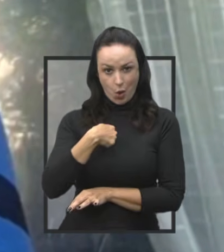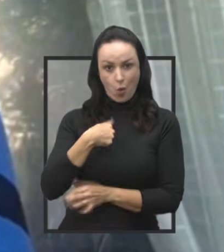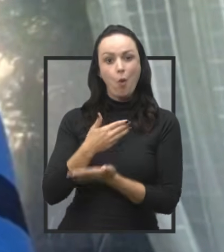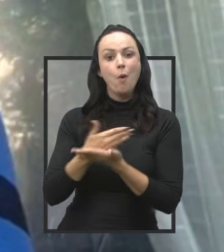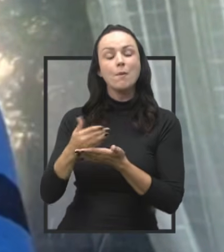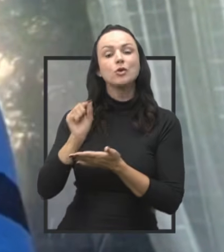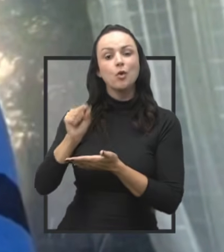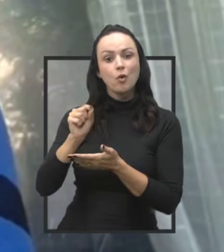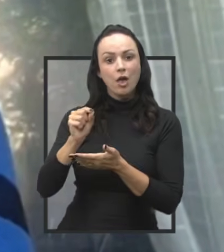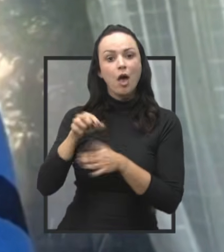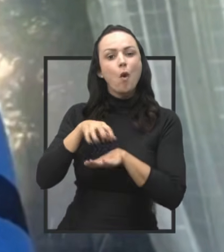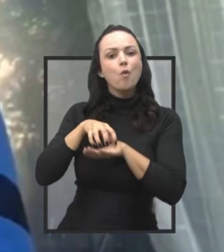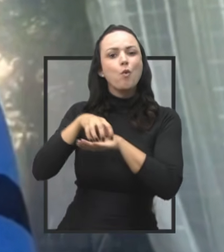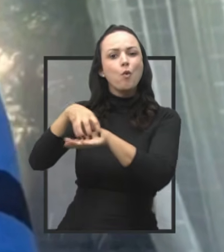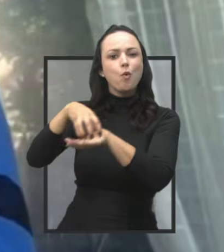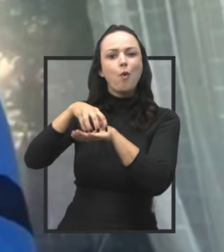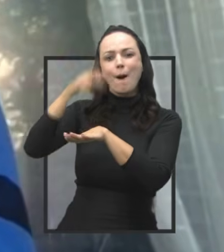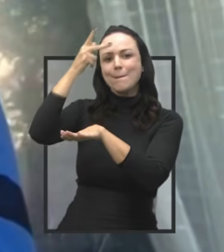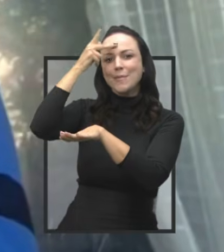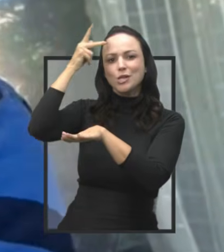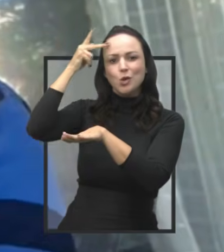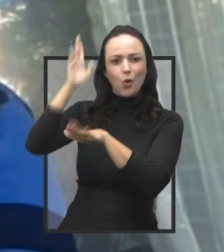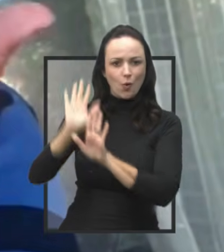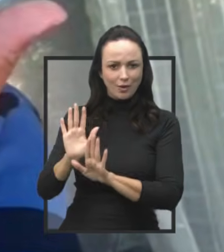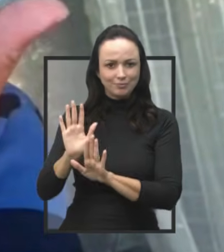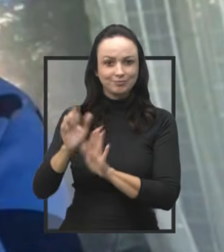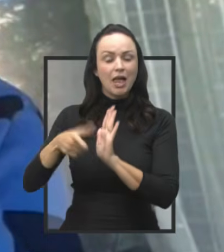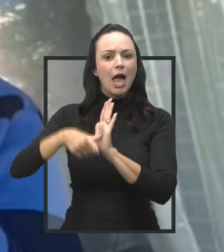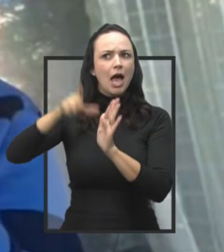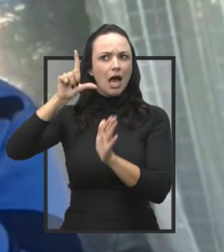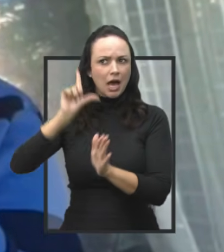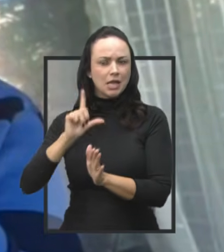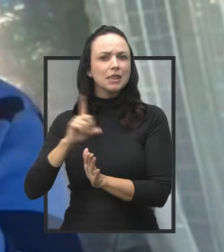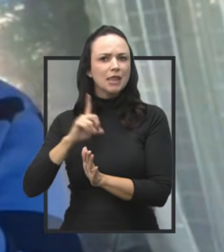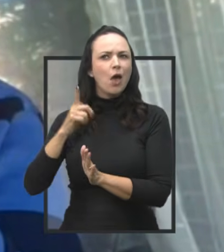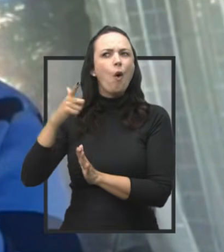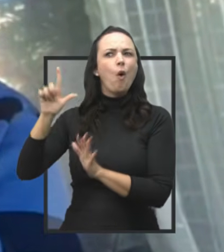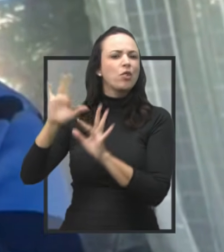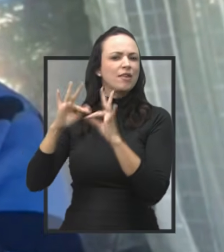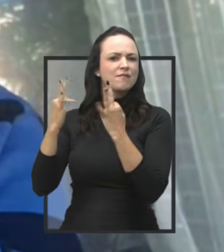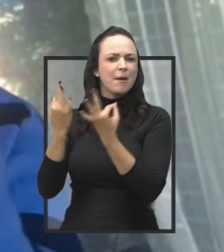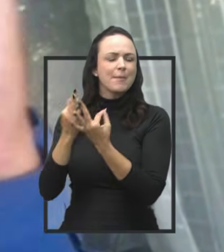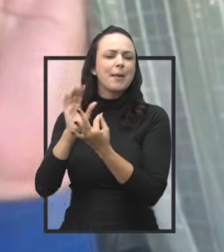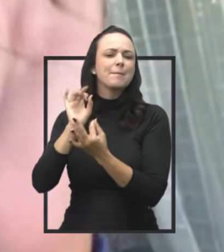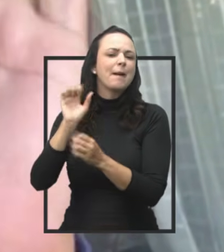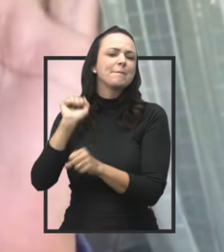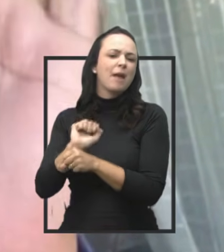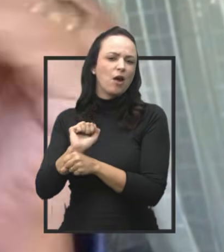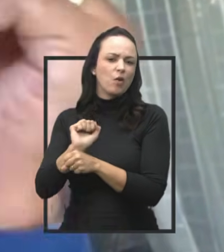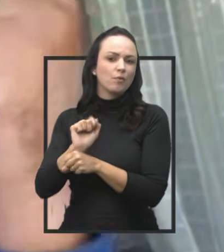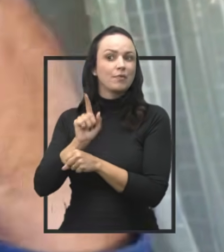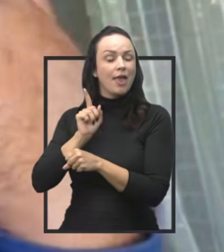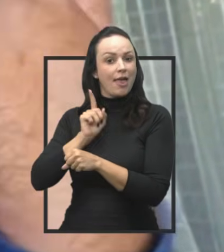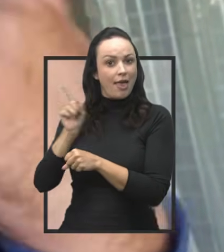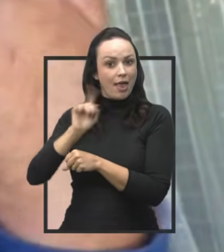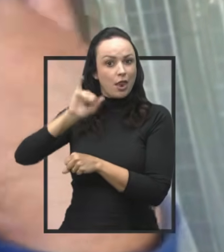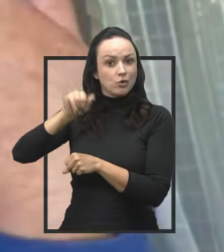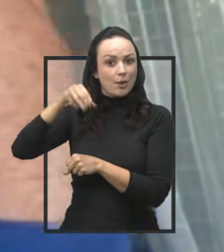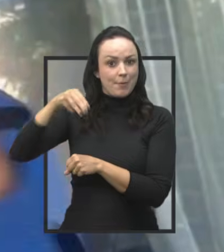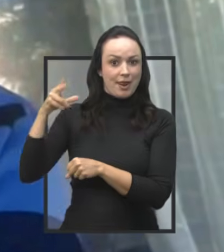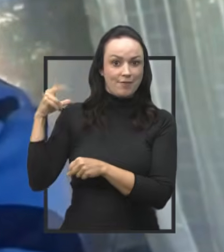começar a fazer transporte de pessoas. Antes dele teve uma outra família, mas ficou por ali. Ele